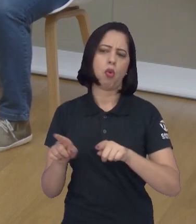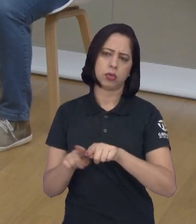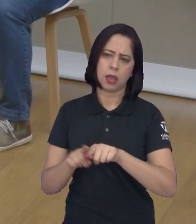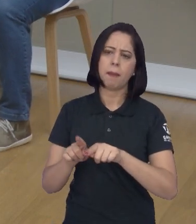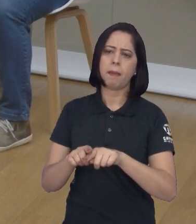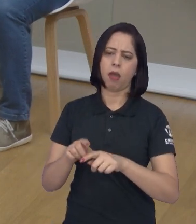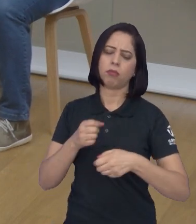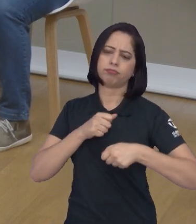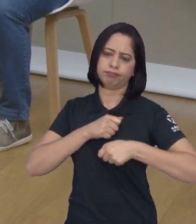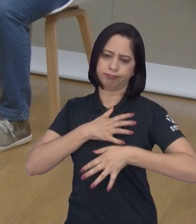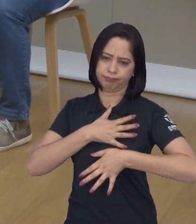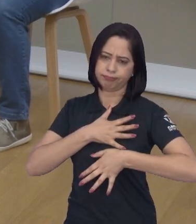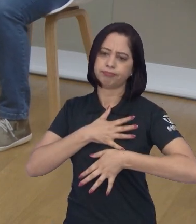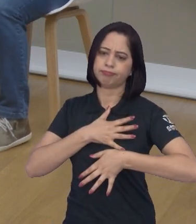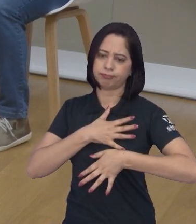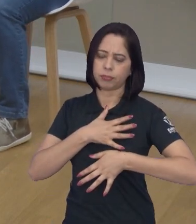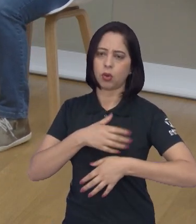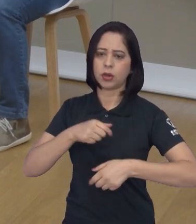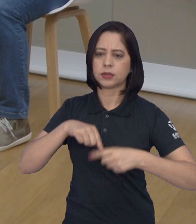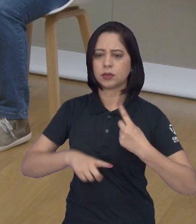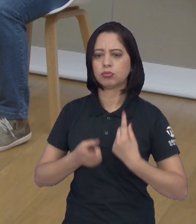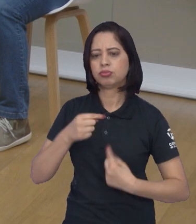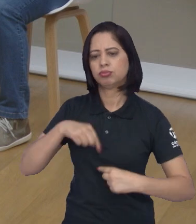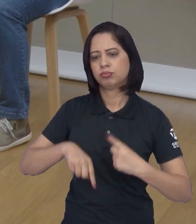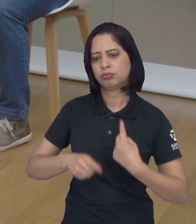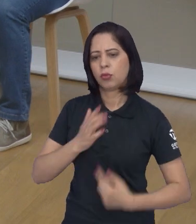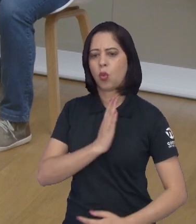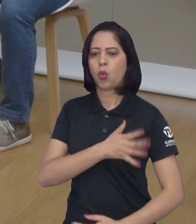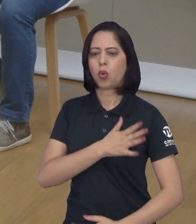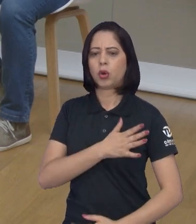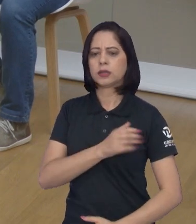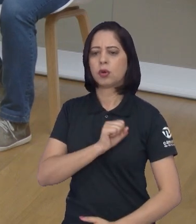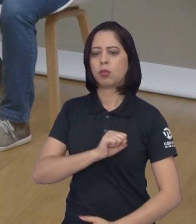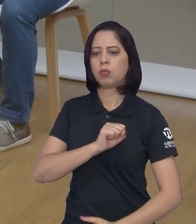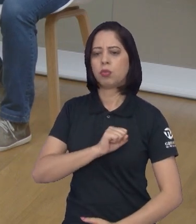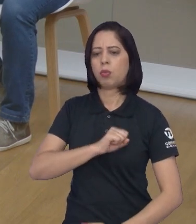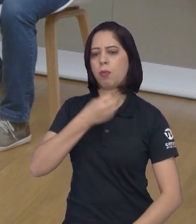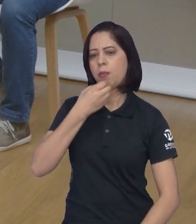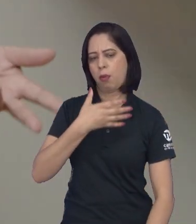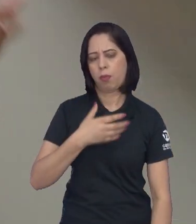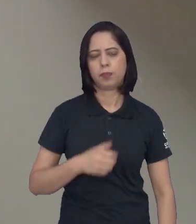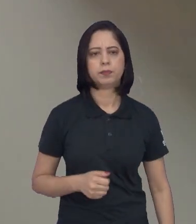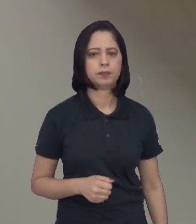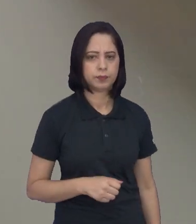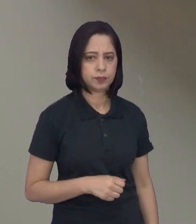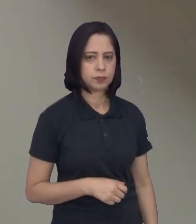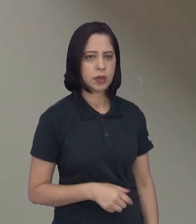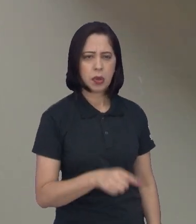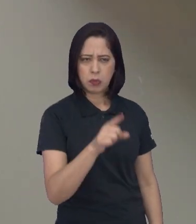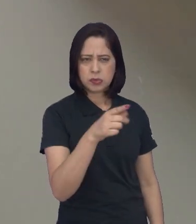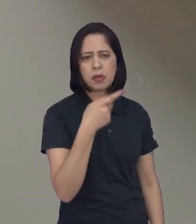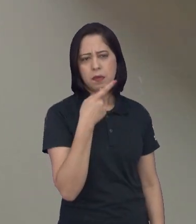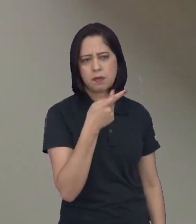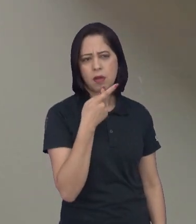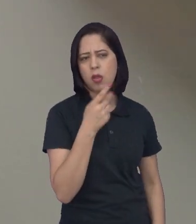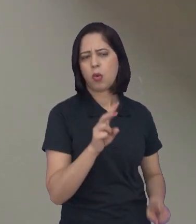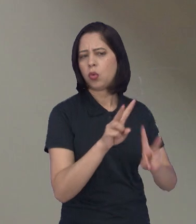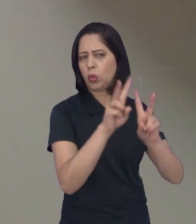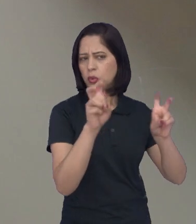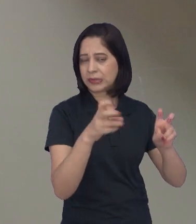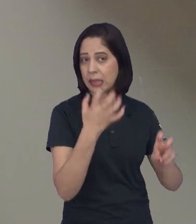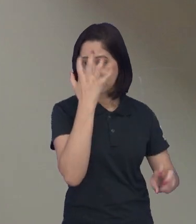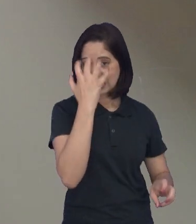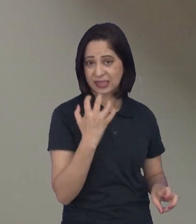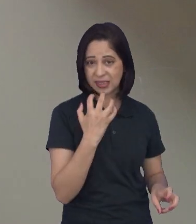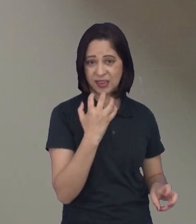intensidade para você obter benefícios do coração sim ótimo inclusive Doutor O senhor falou uma questão que é muito séria né